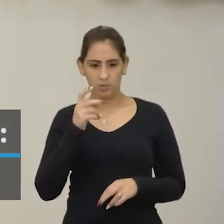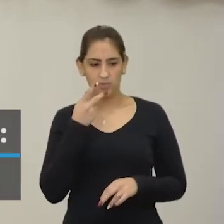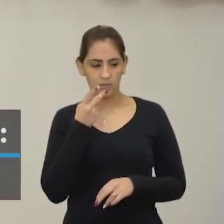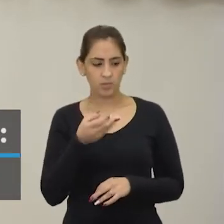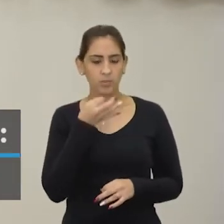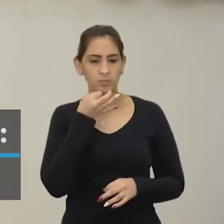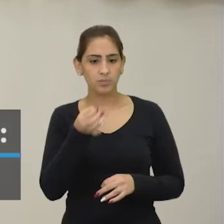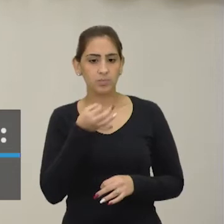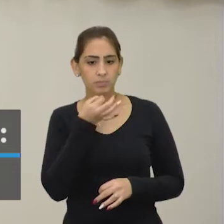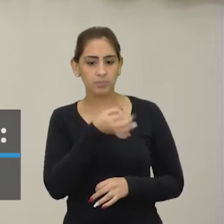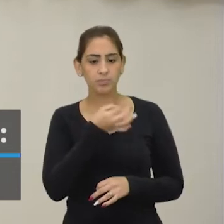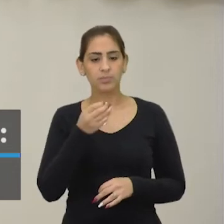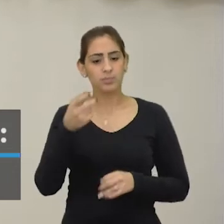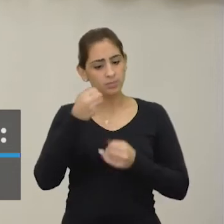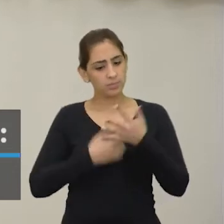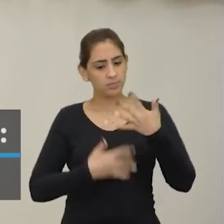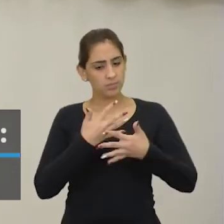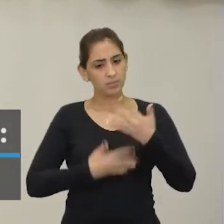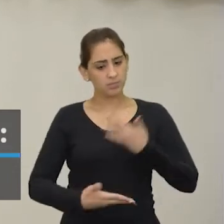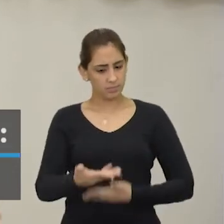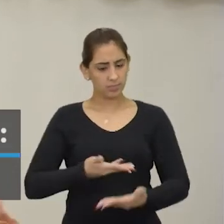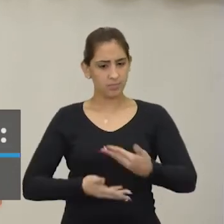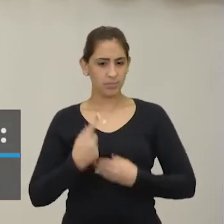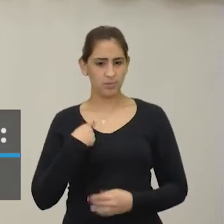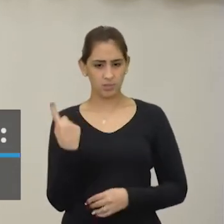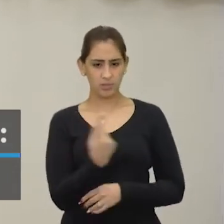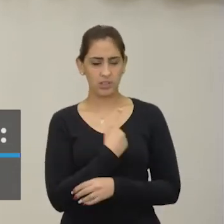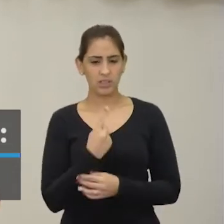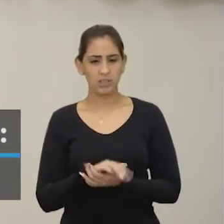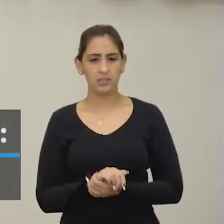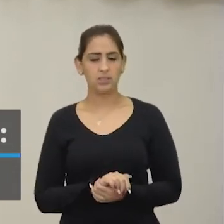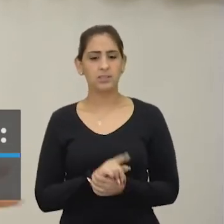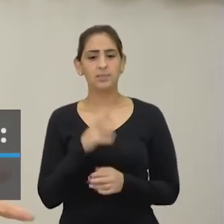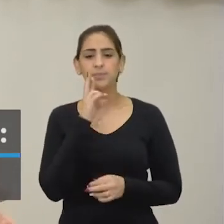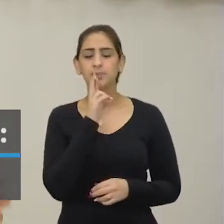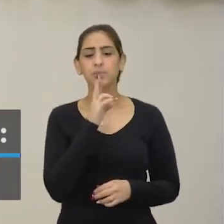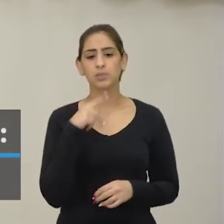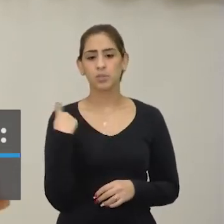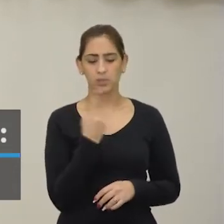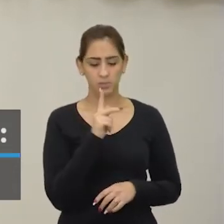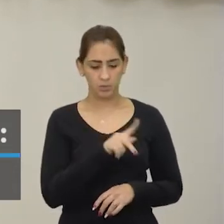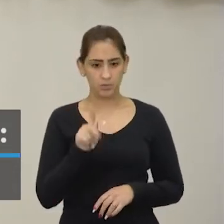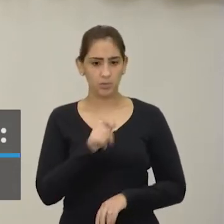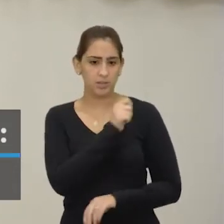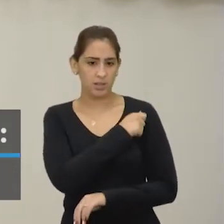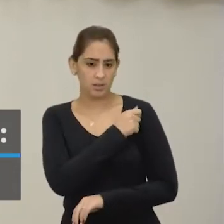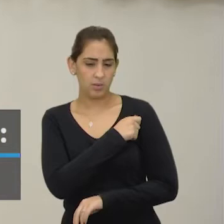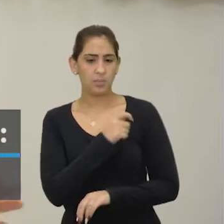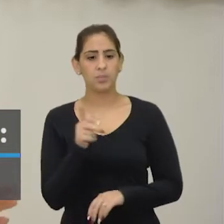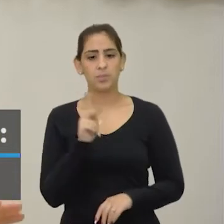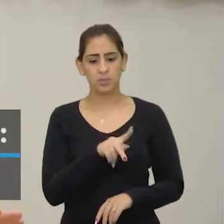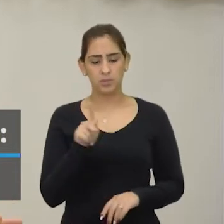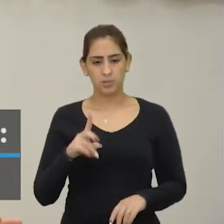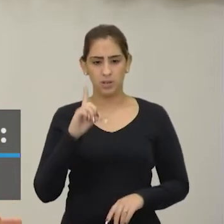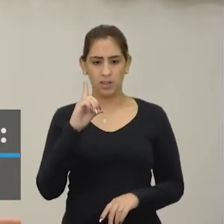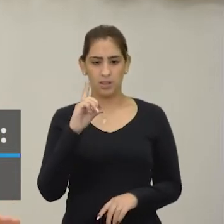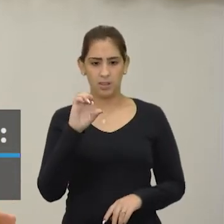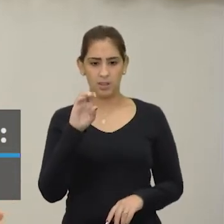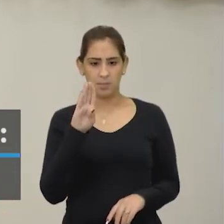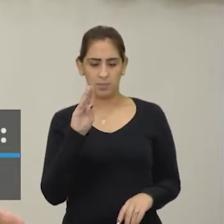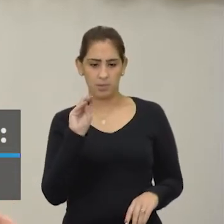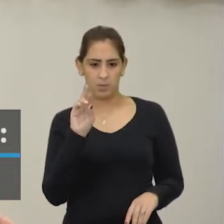Comenta, dá uma passadinha lá e comenta com a gente. Vamos aqui, a resposta dos nossos professores e alunos. A professora Débora, ela fala